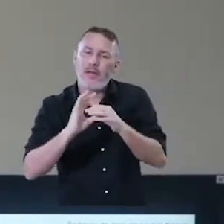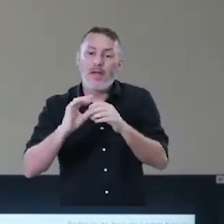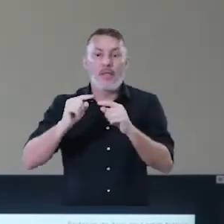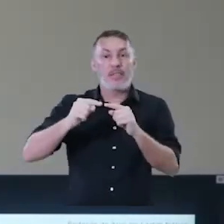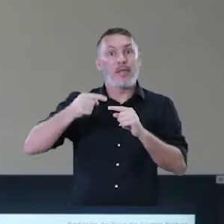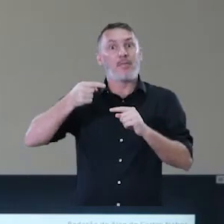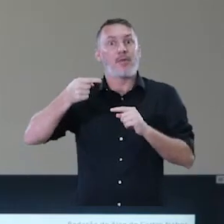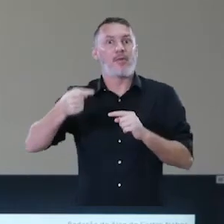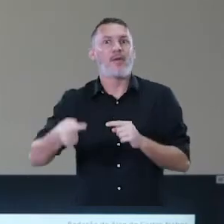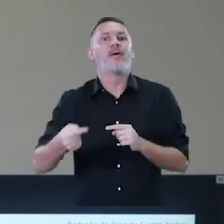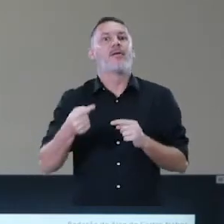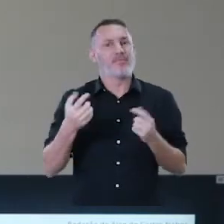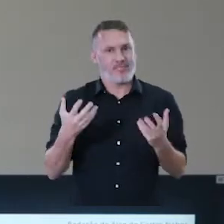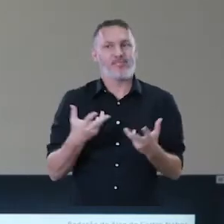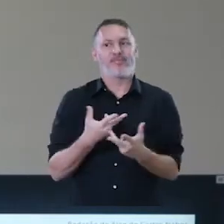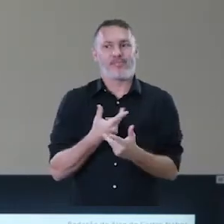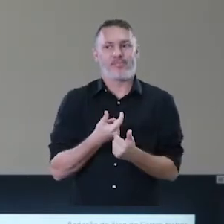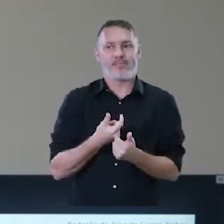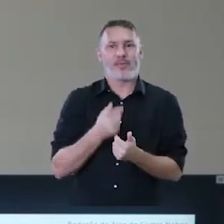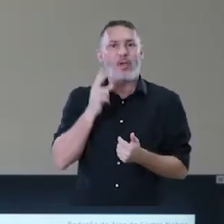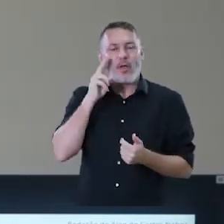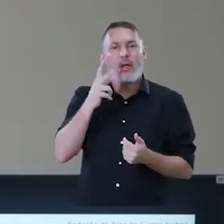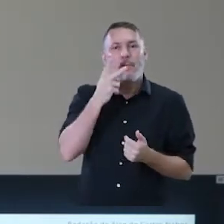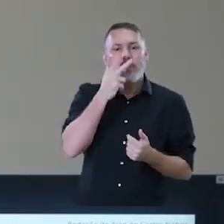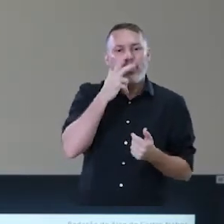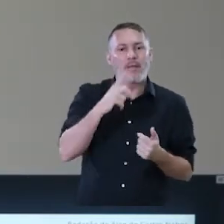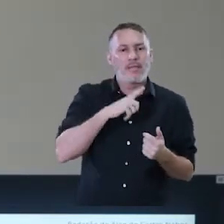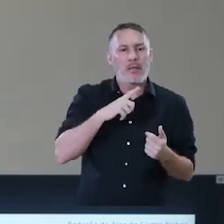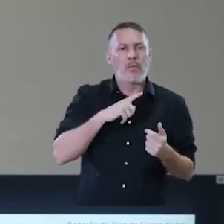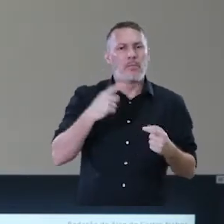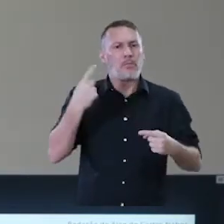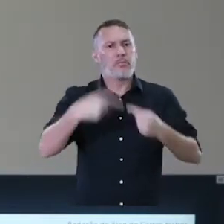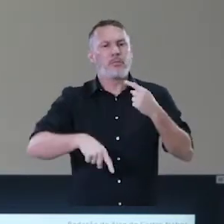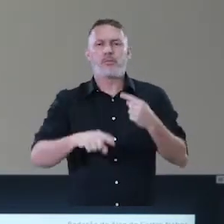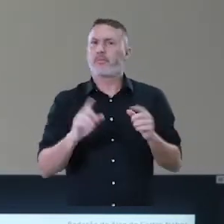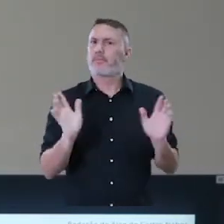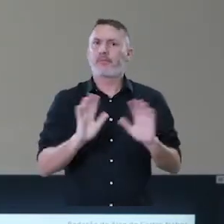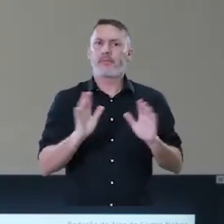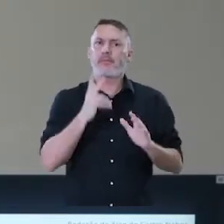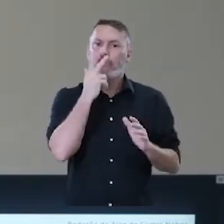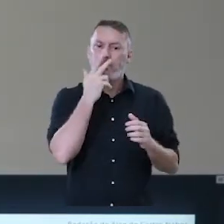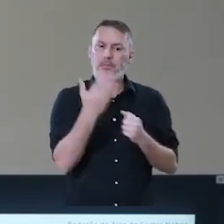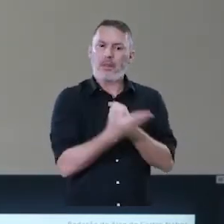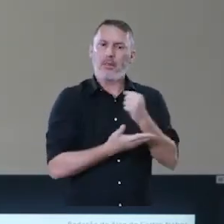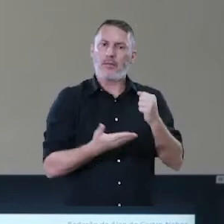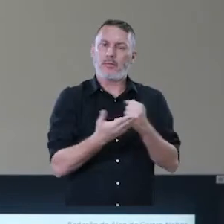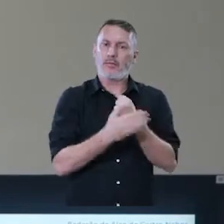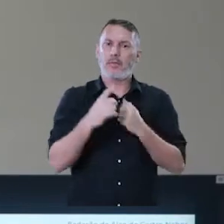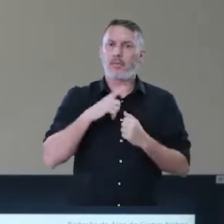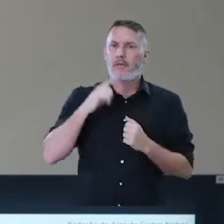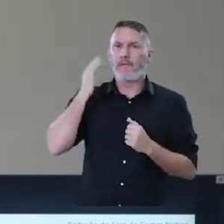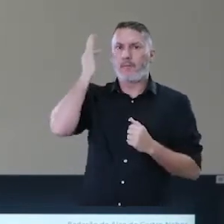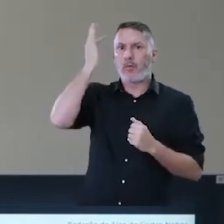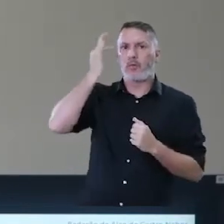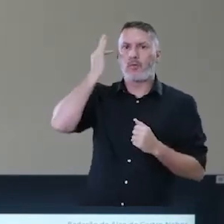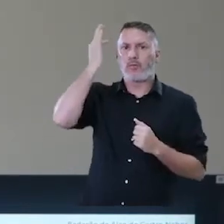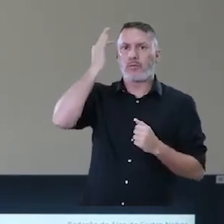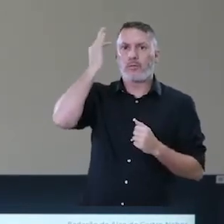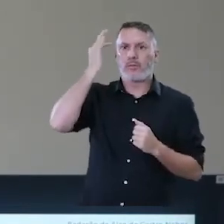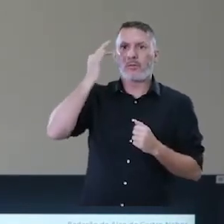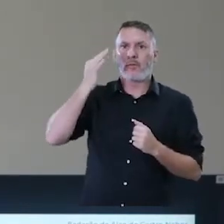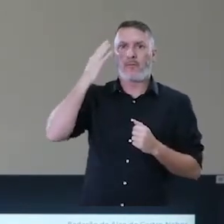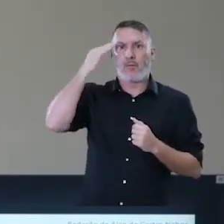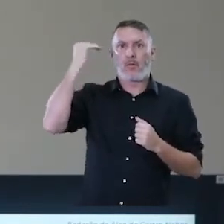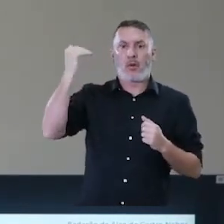com a contextualização. Nesse caso aqui, filosófica. O cara utiliza um texto, utiliza ali o teórico São Tomás de Aquino,